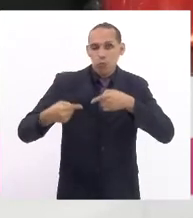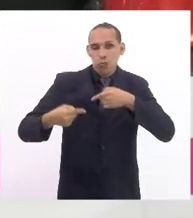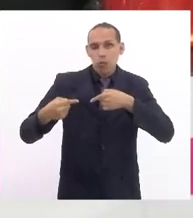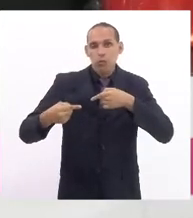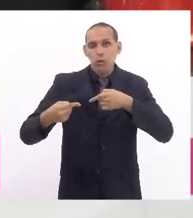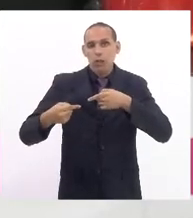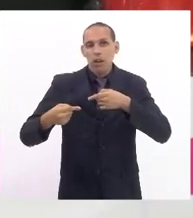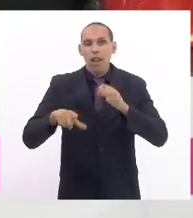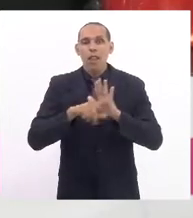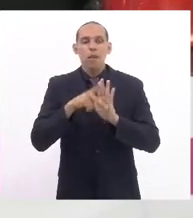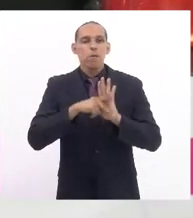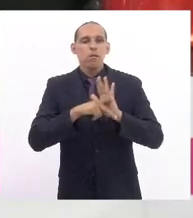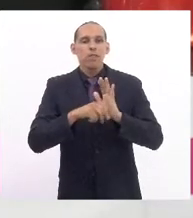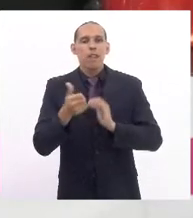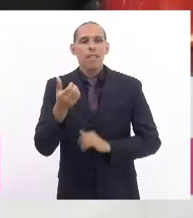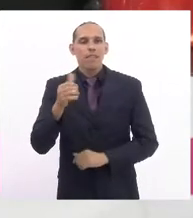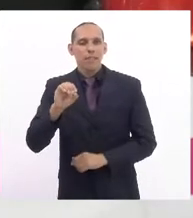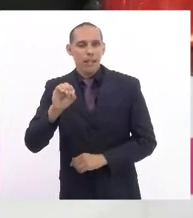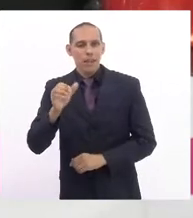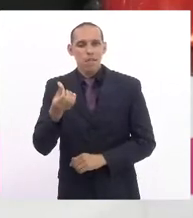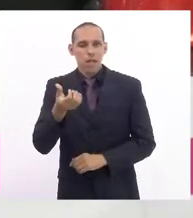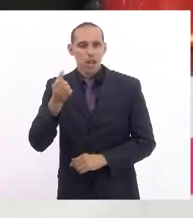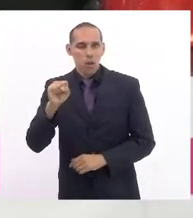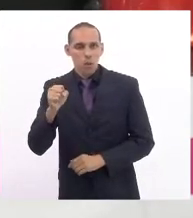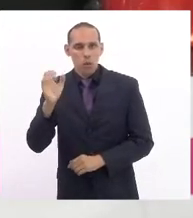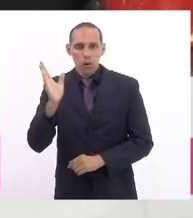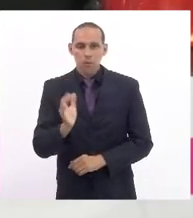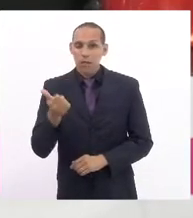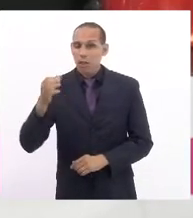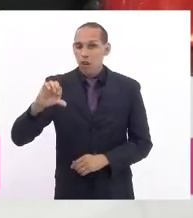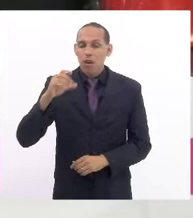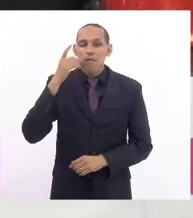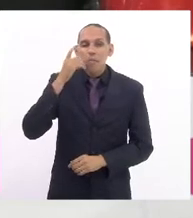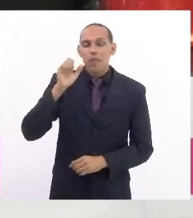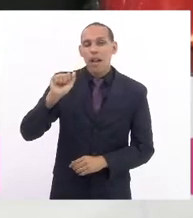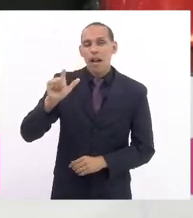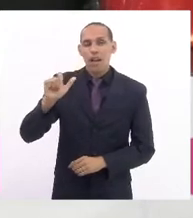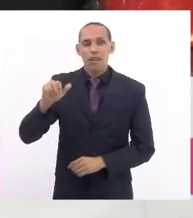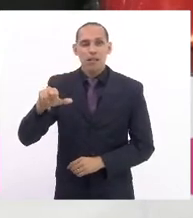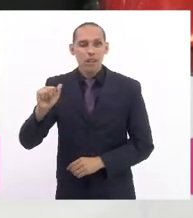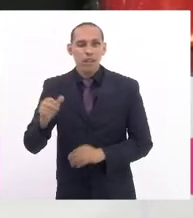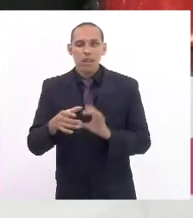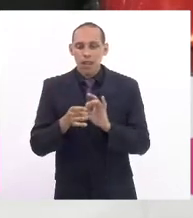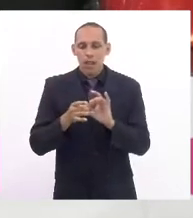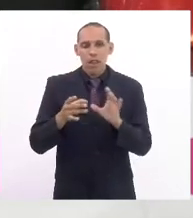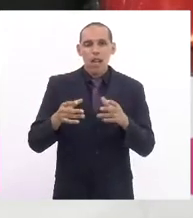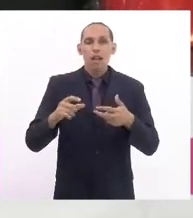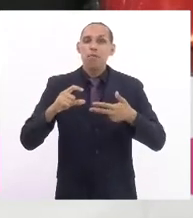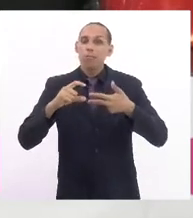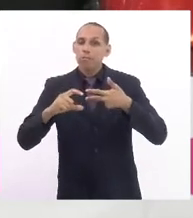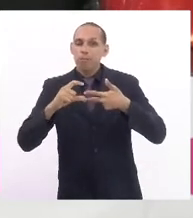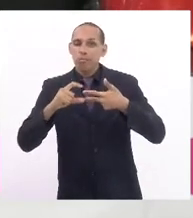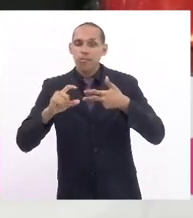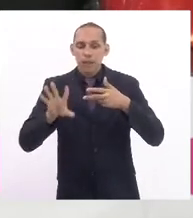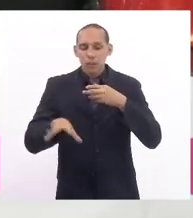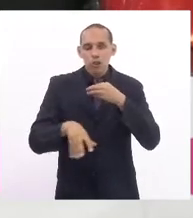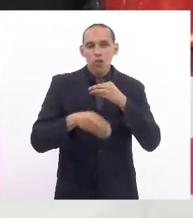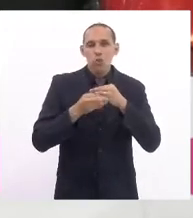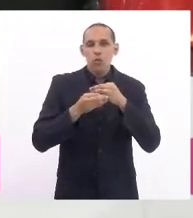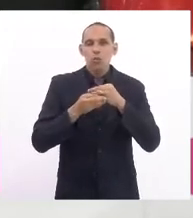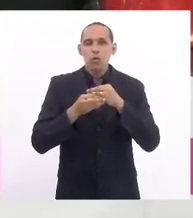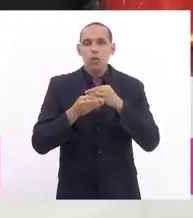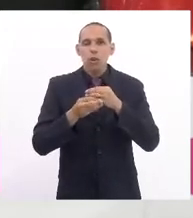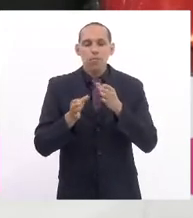projeto de lei número 1068-2019 de autoridade da deputada Alana Passos, que autoriza o Poder Executivo a incluir o segmento